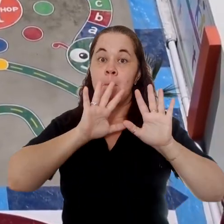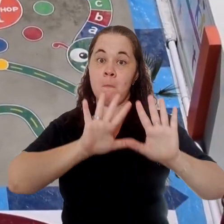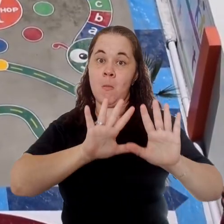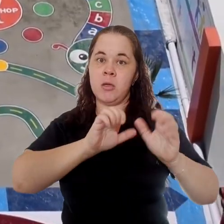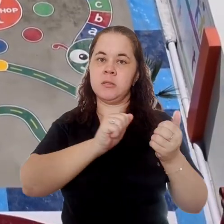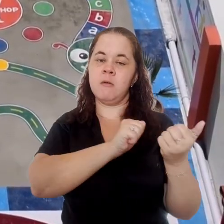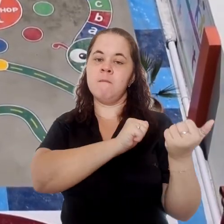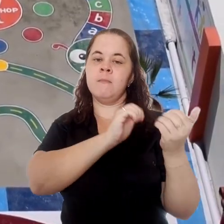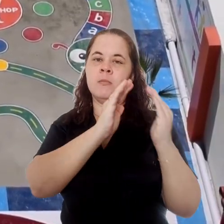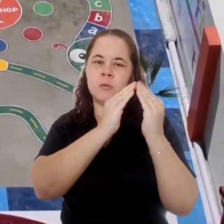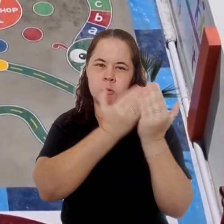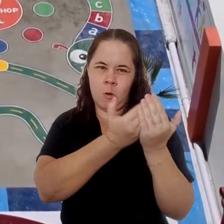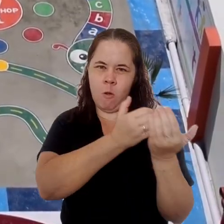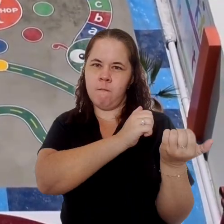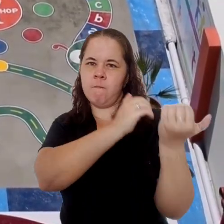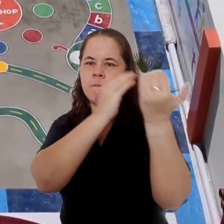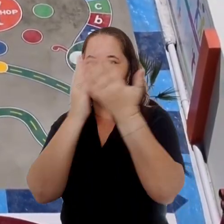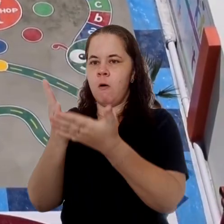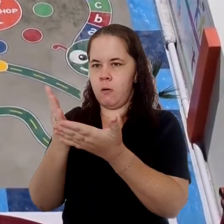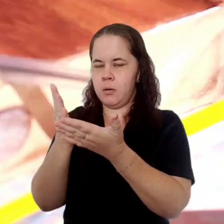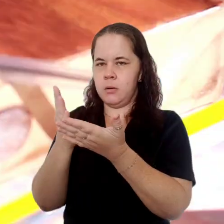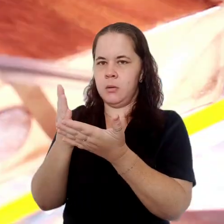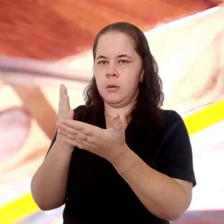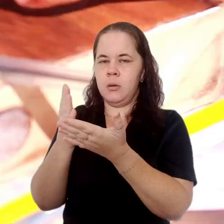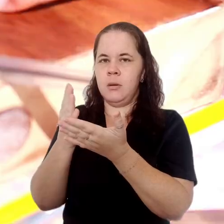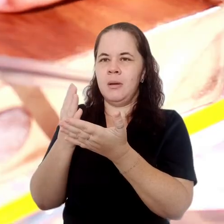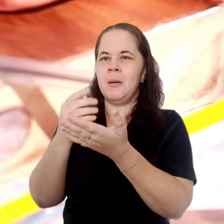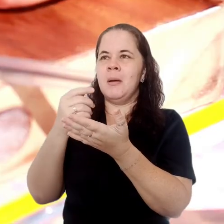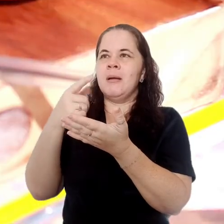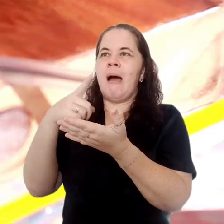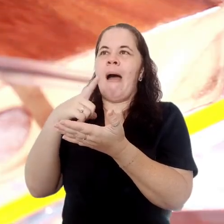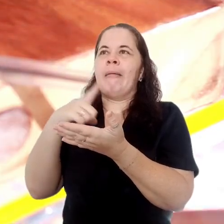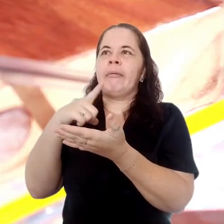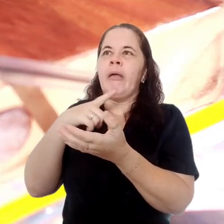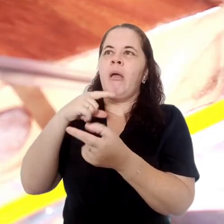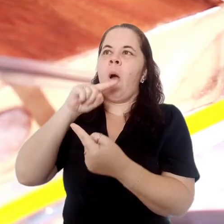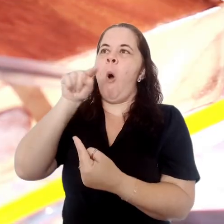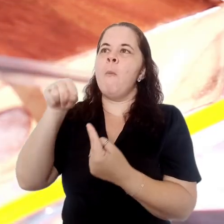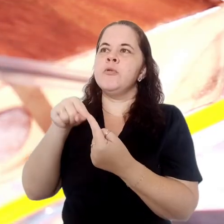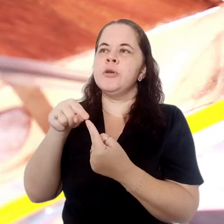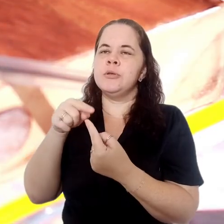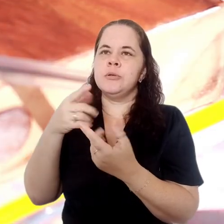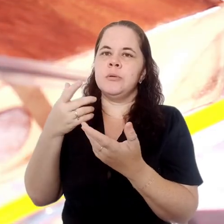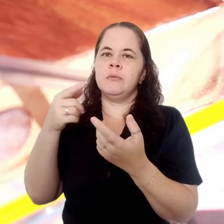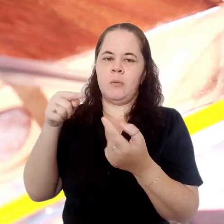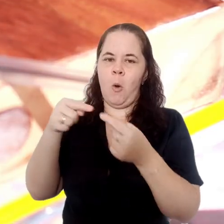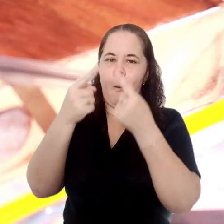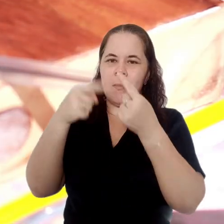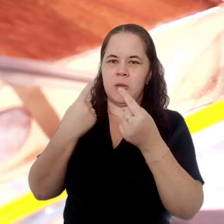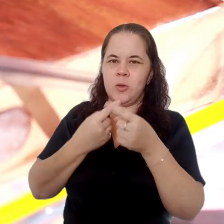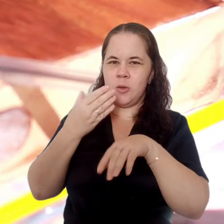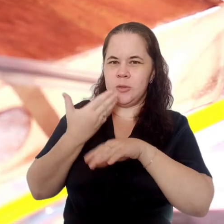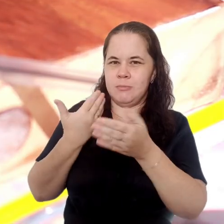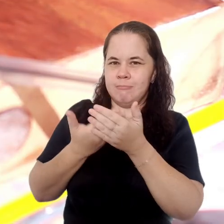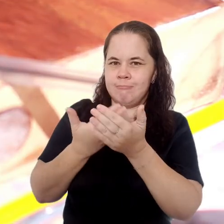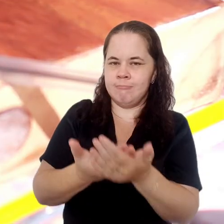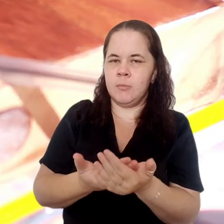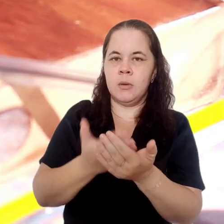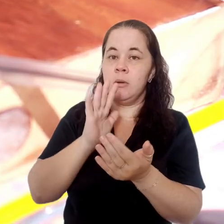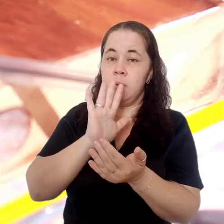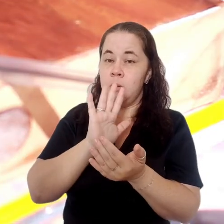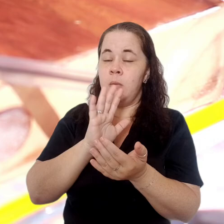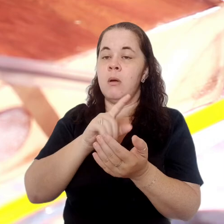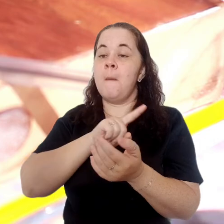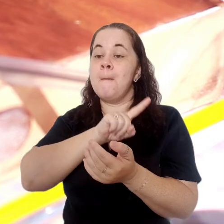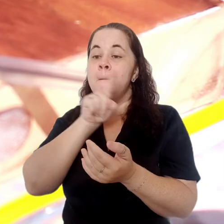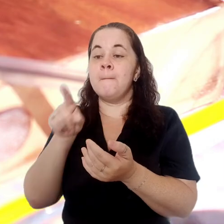brincar fora do ambiente pedagógico, que não é o objetivo tanto da nossa formação, aí aquela brincadeira ela não precisa ter